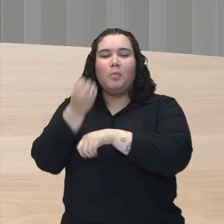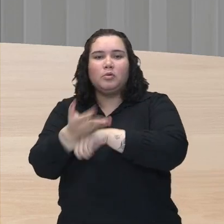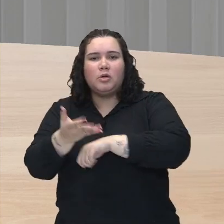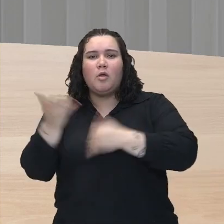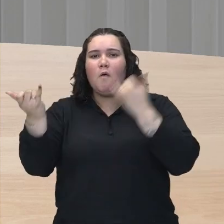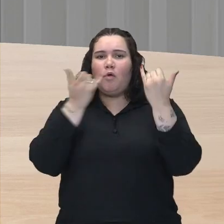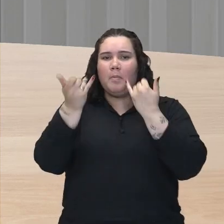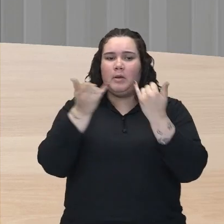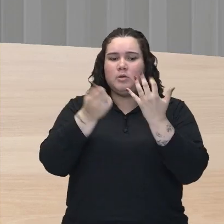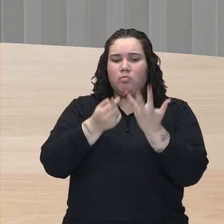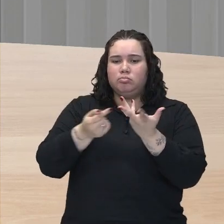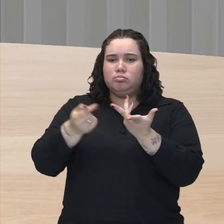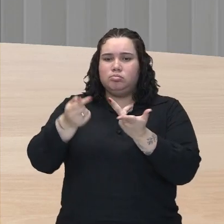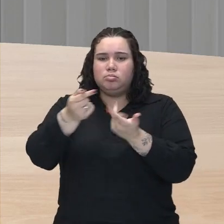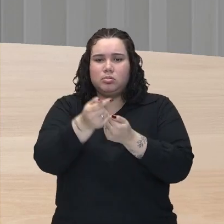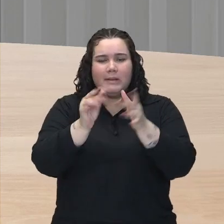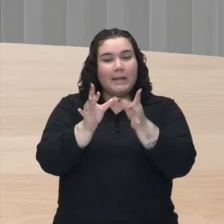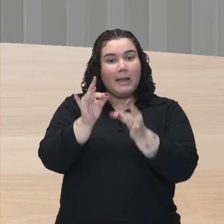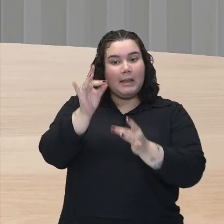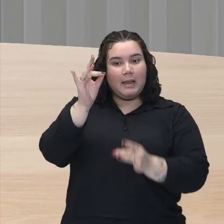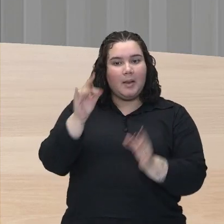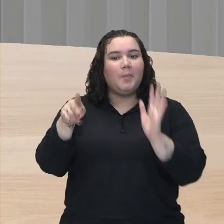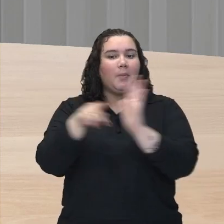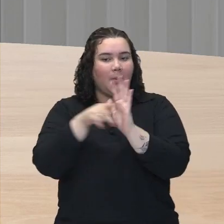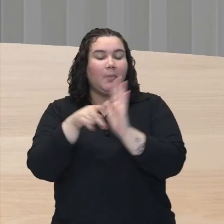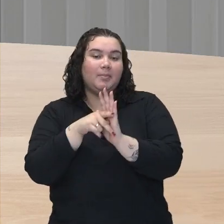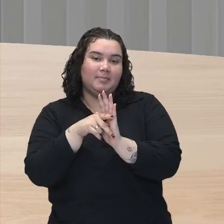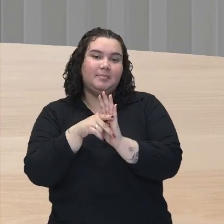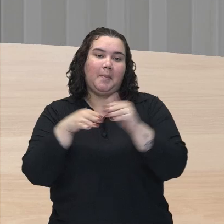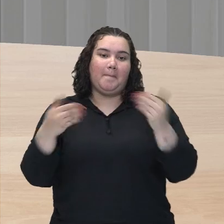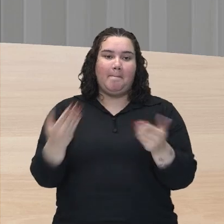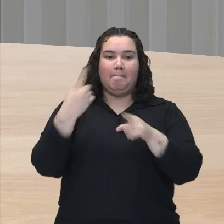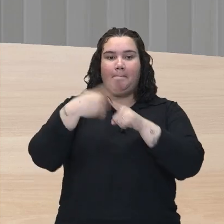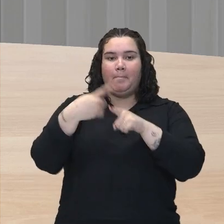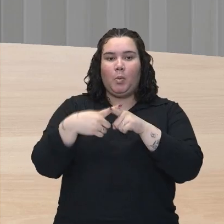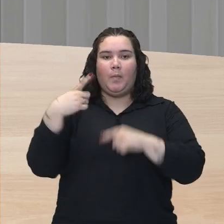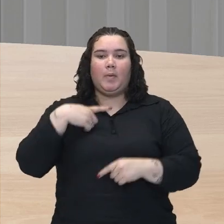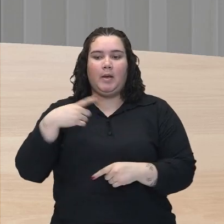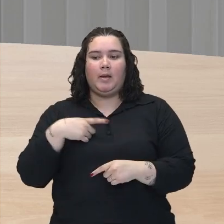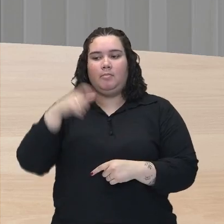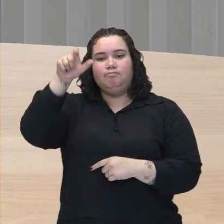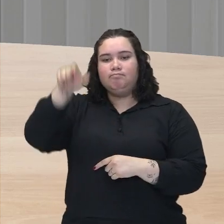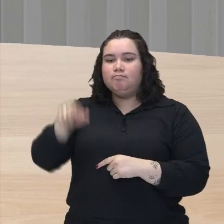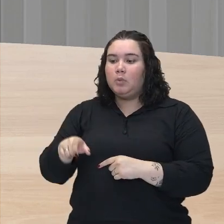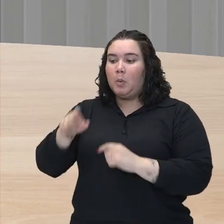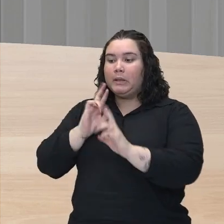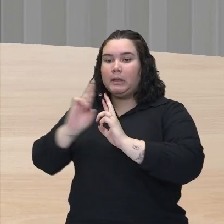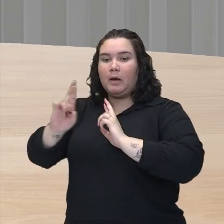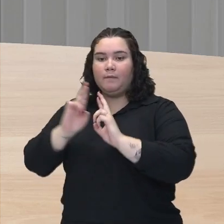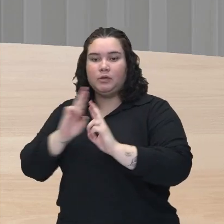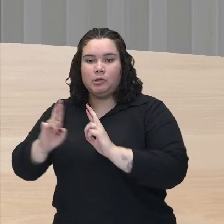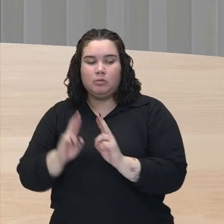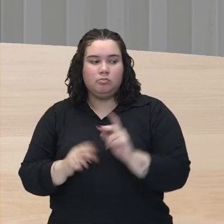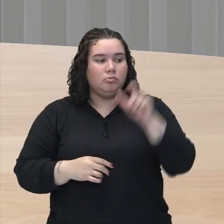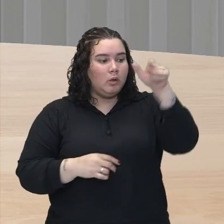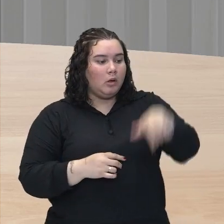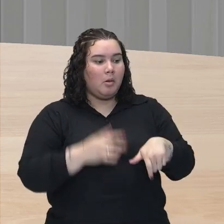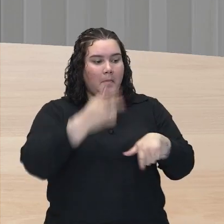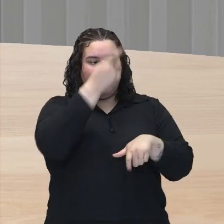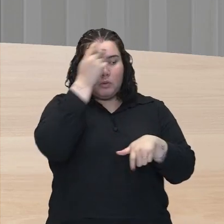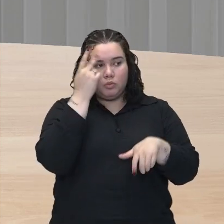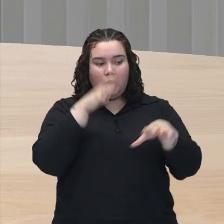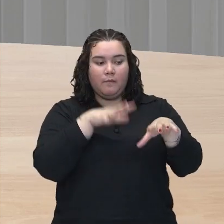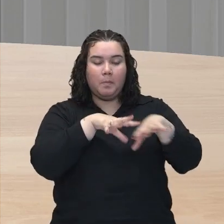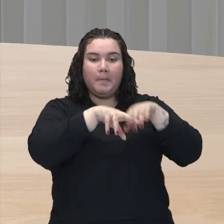bastante característico do gênero. Até porque a gente tem aí a figura do entrevistador, a figura desse especialista que fala sobre o